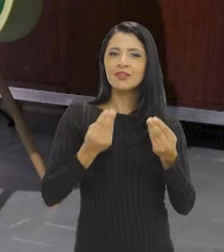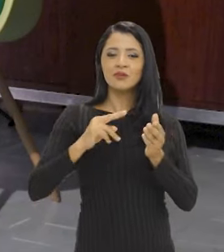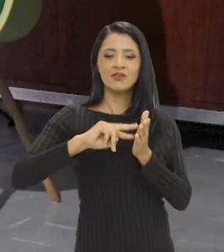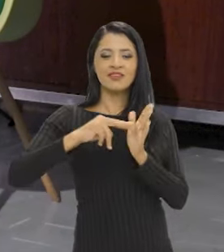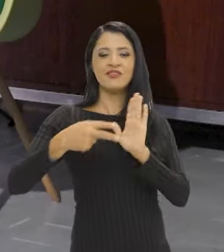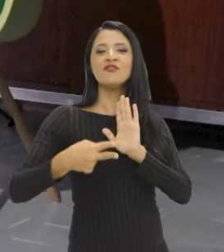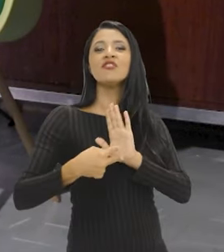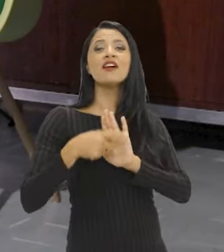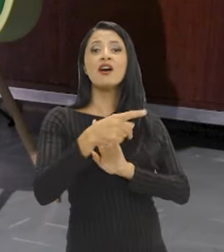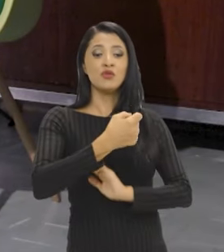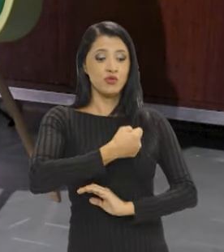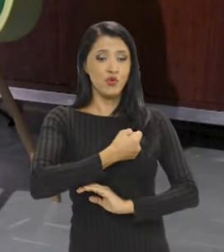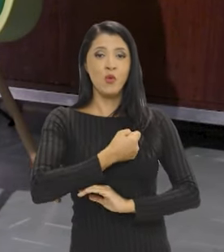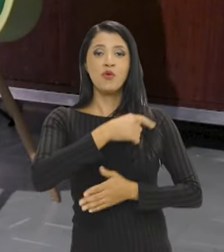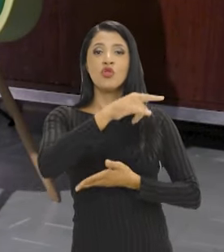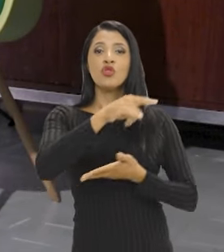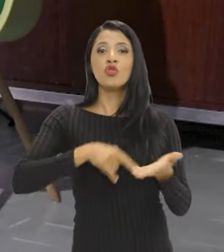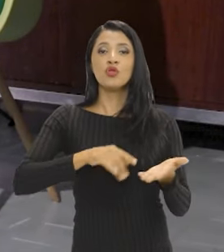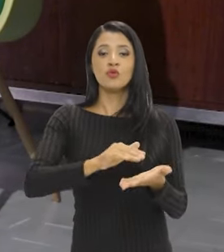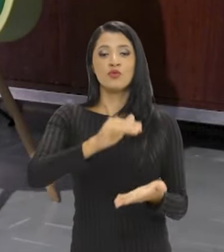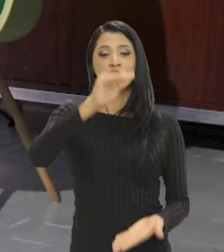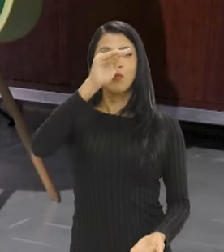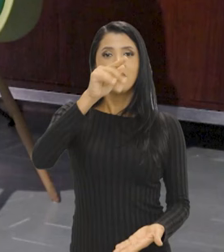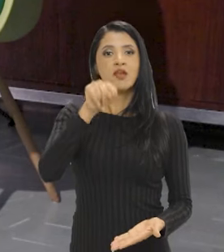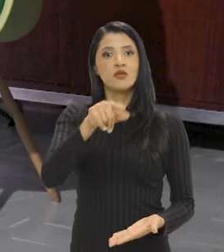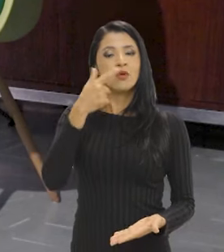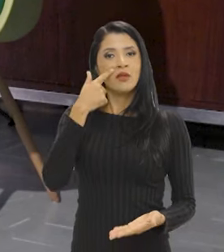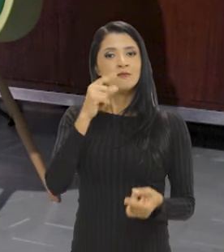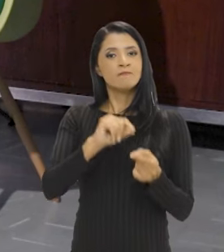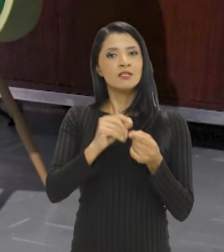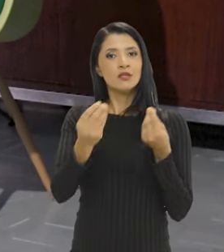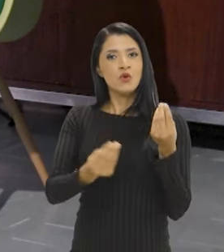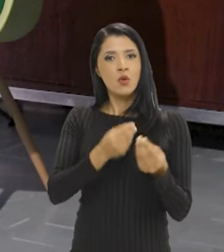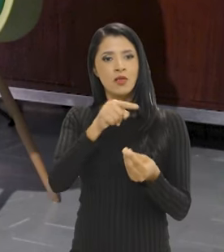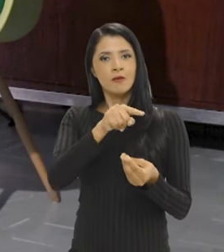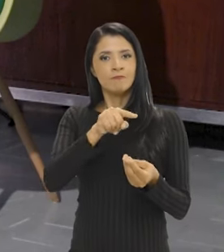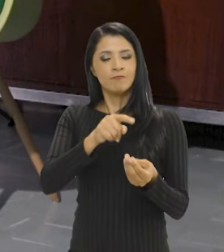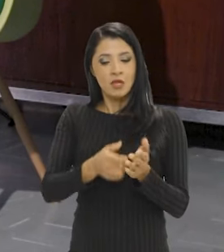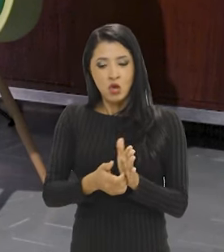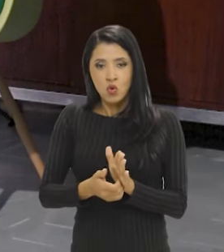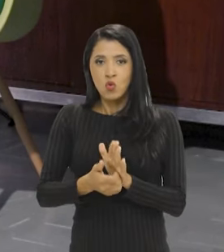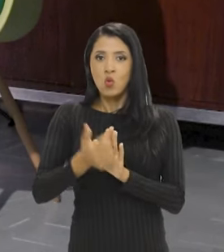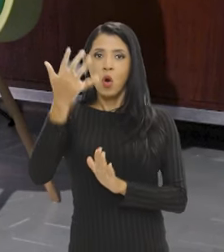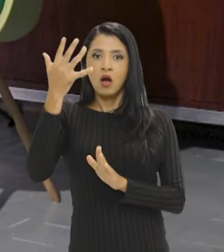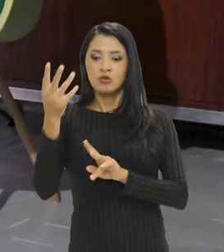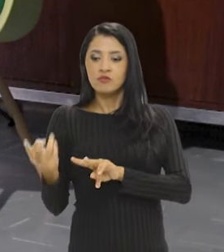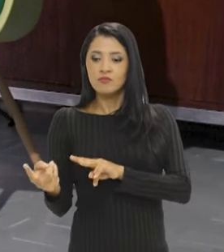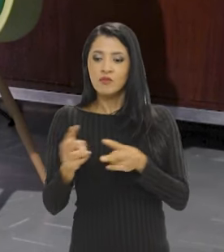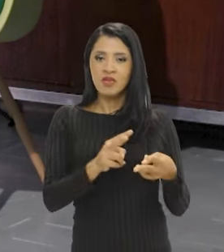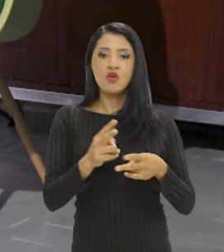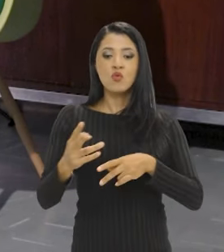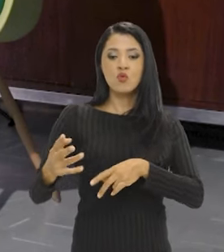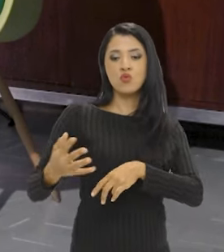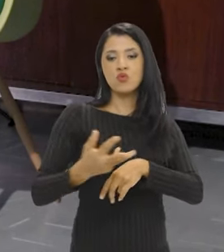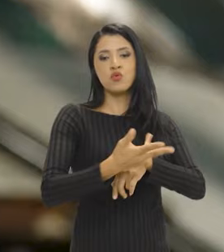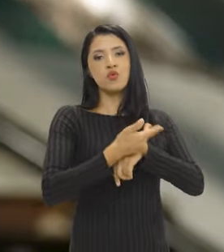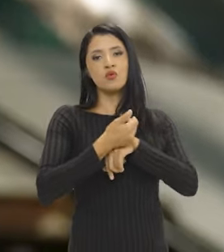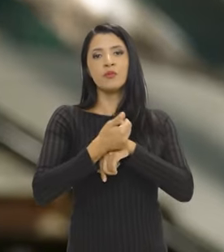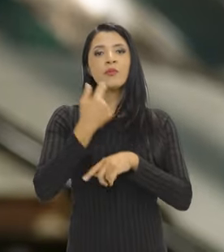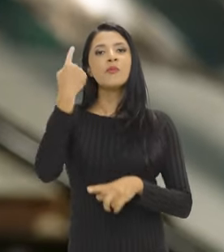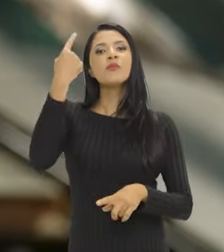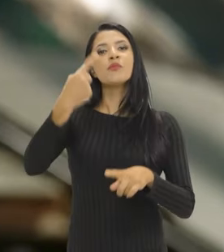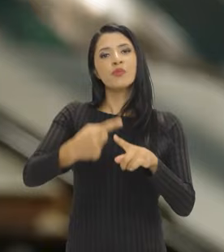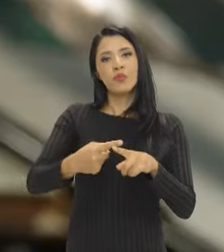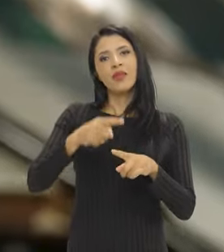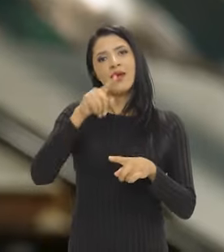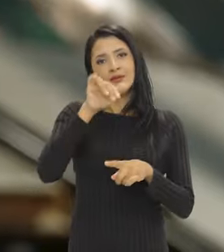entende o que significam esses números e transformar esse quantitativo em qualitativo.